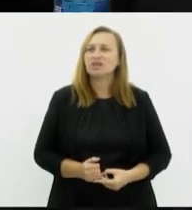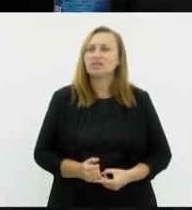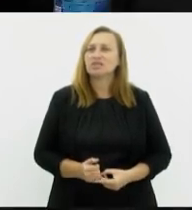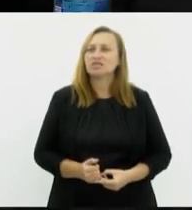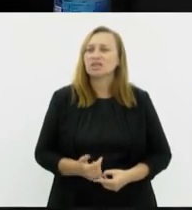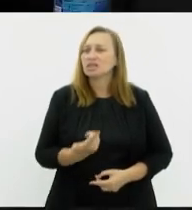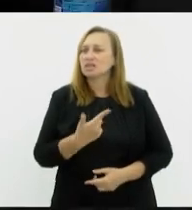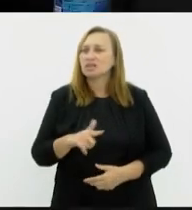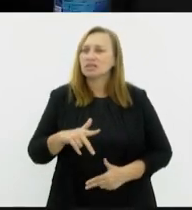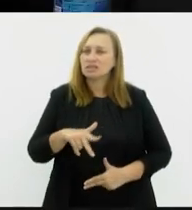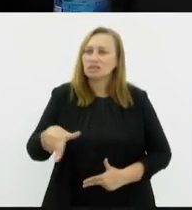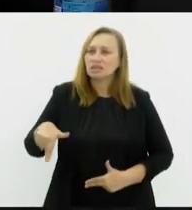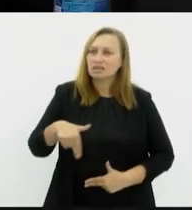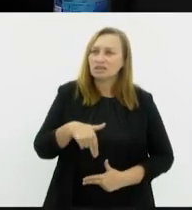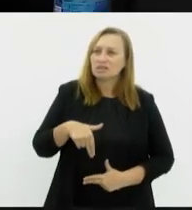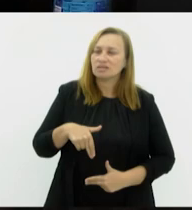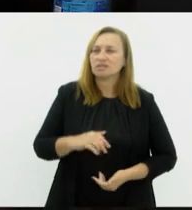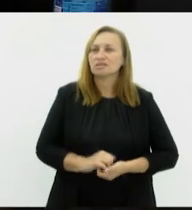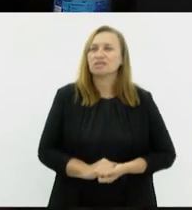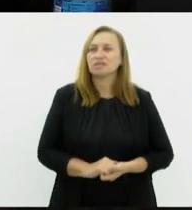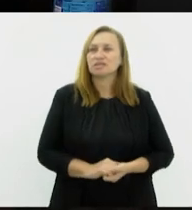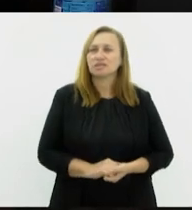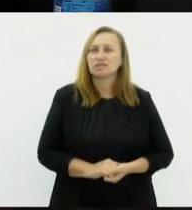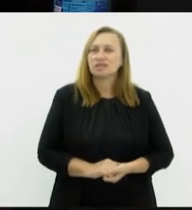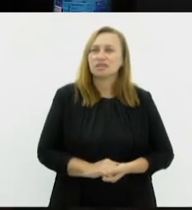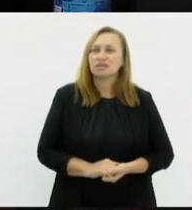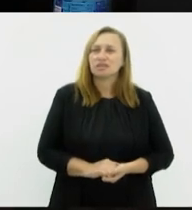Não havendo mais oradores inscritos,